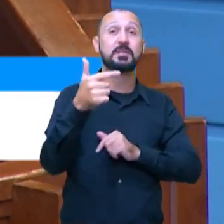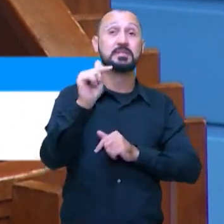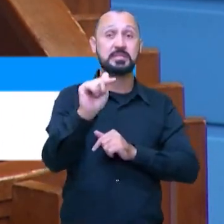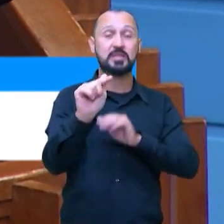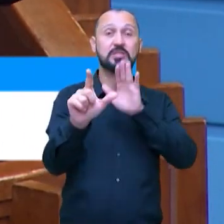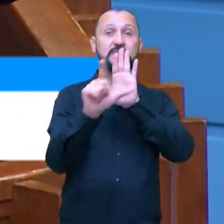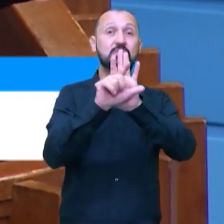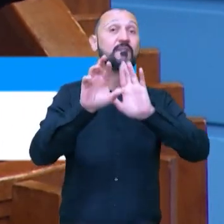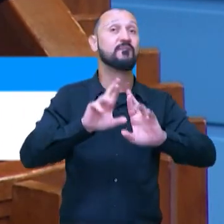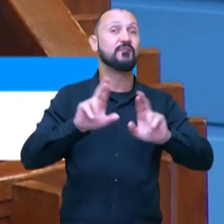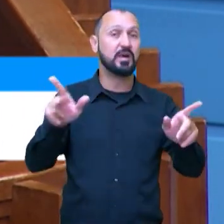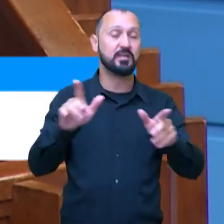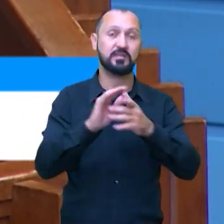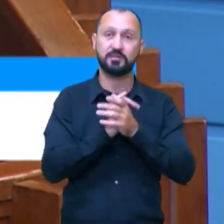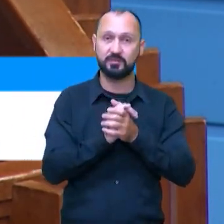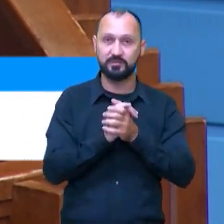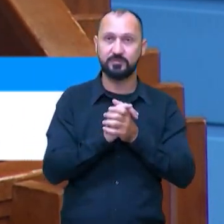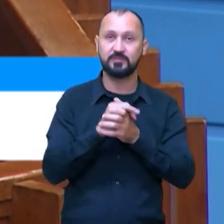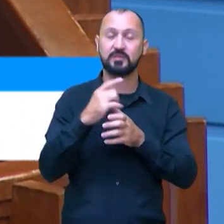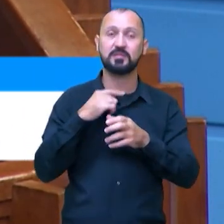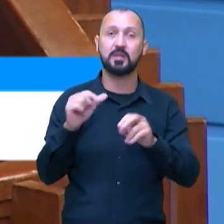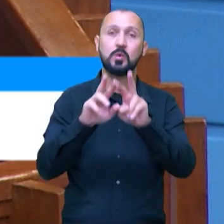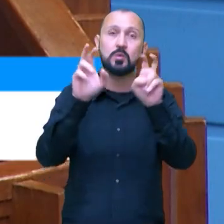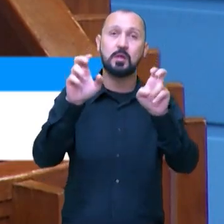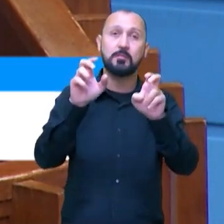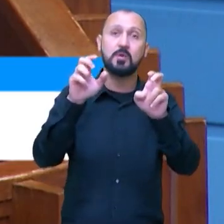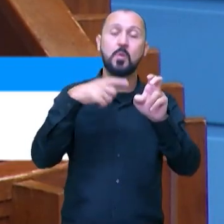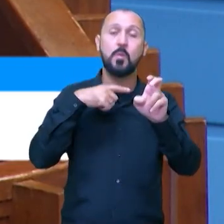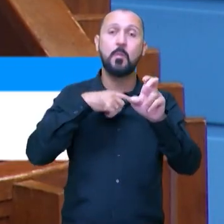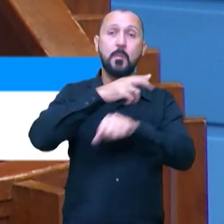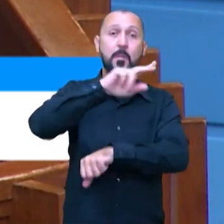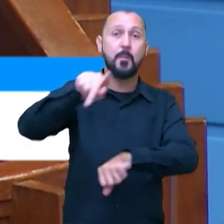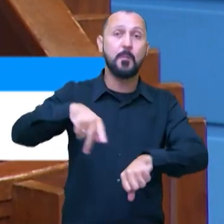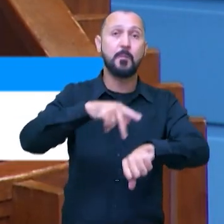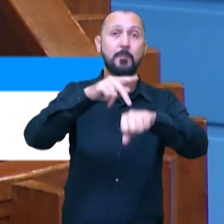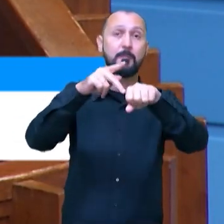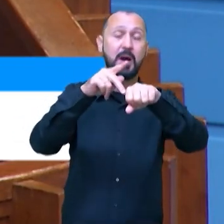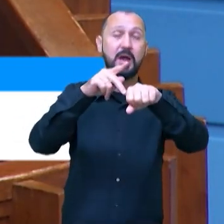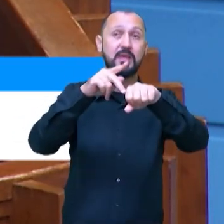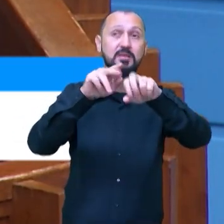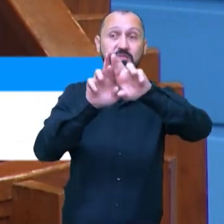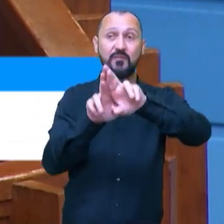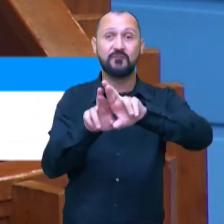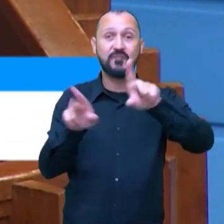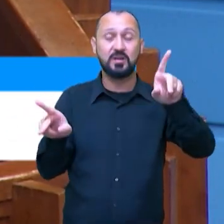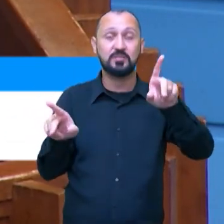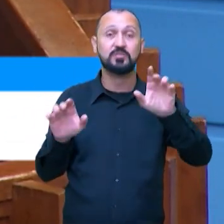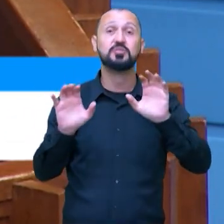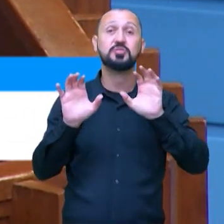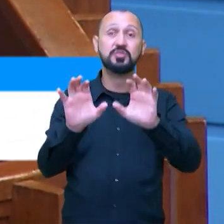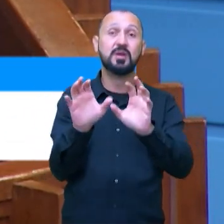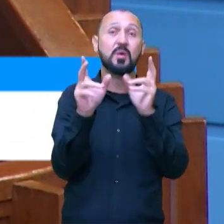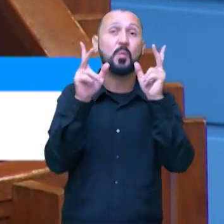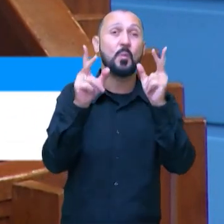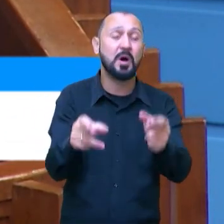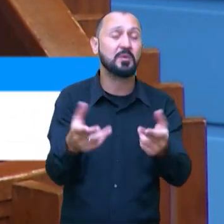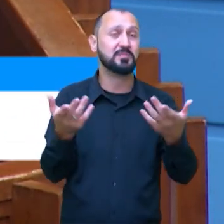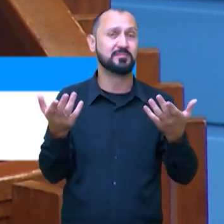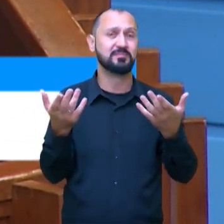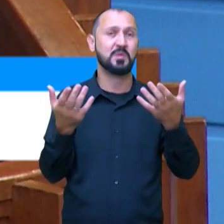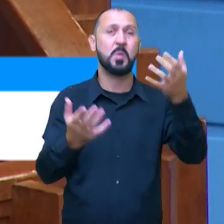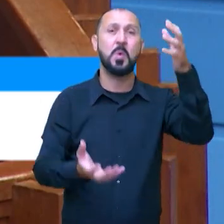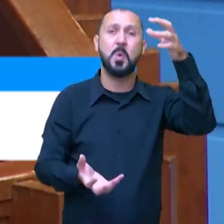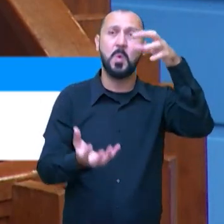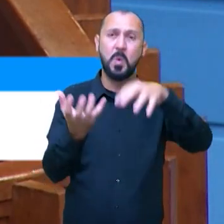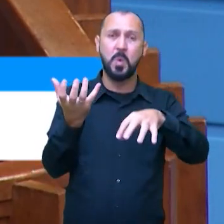legislações diferentes. E eles estão tratando um país completamente desigual de forma igual.